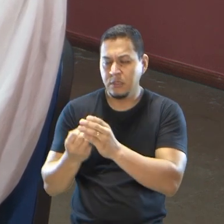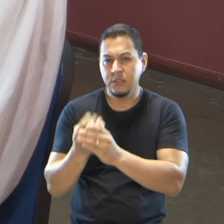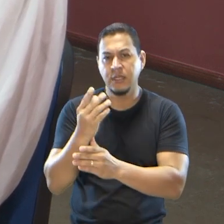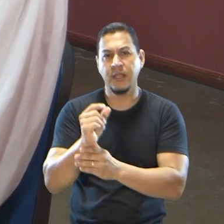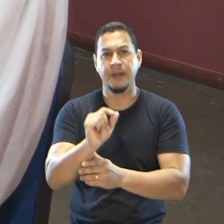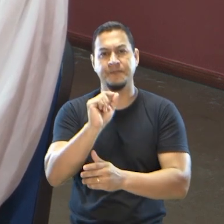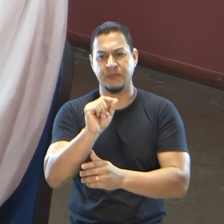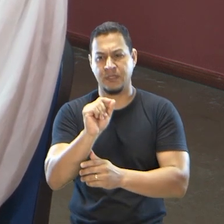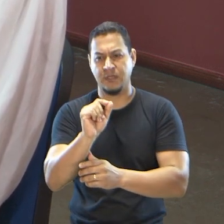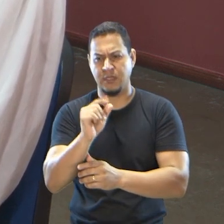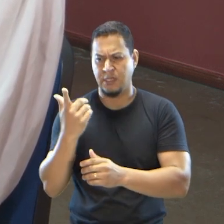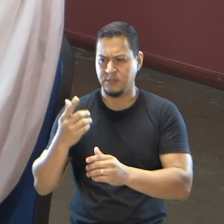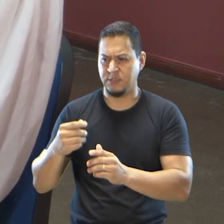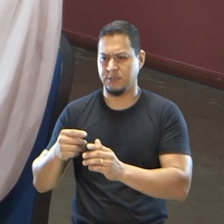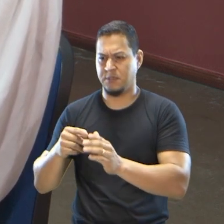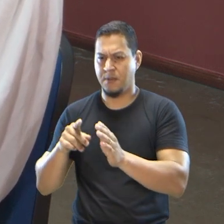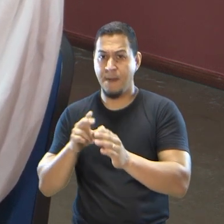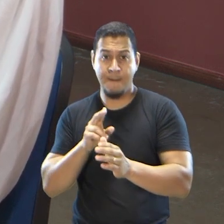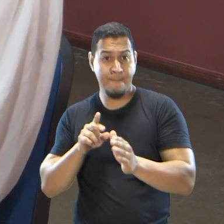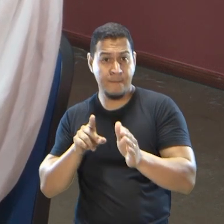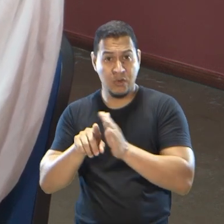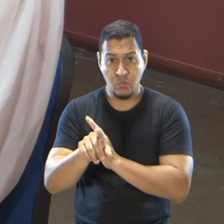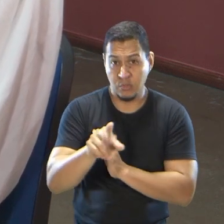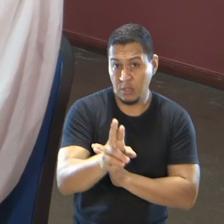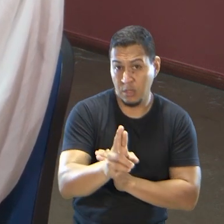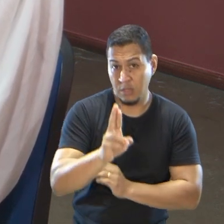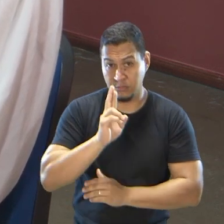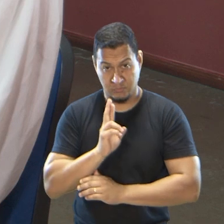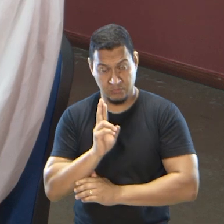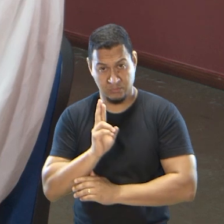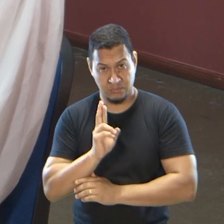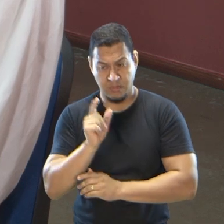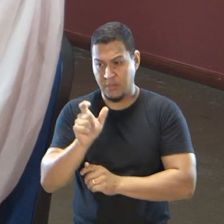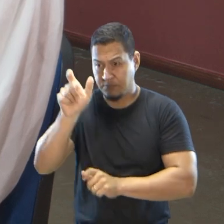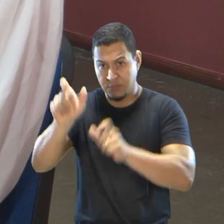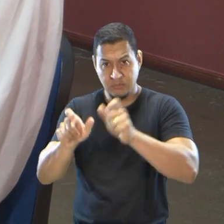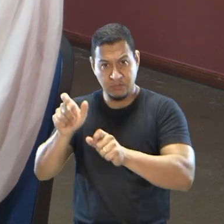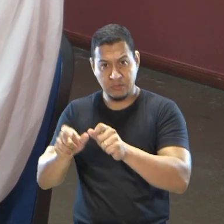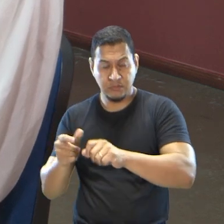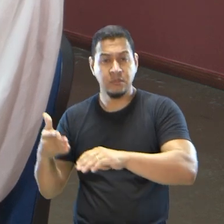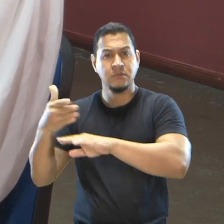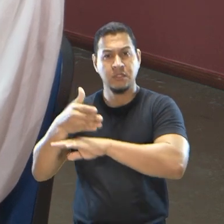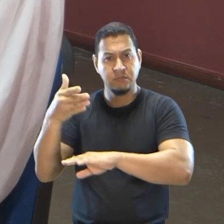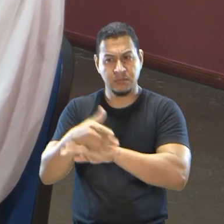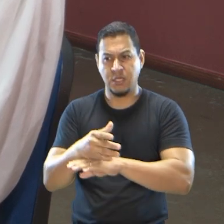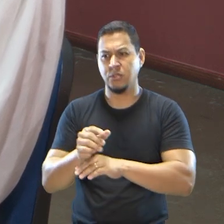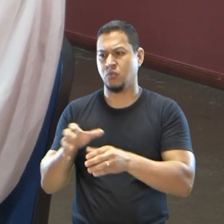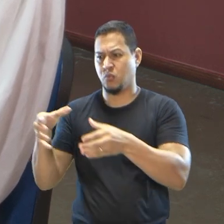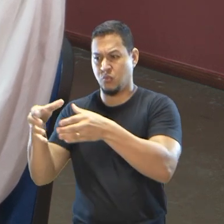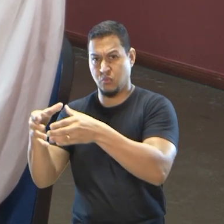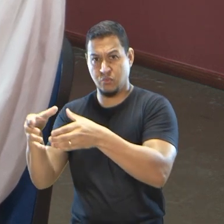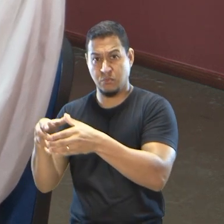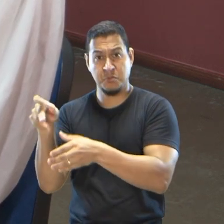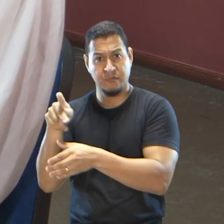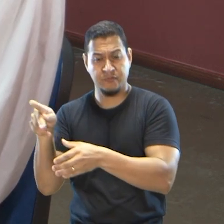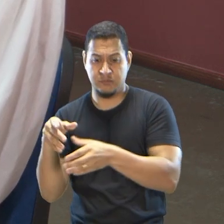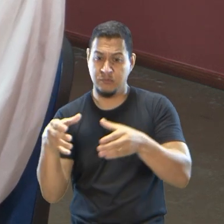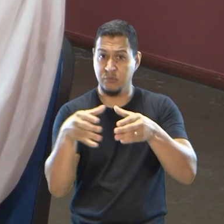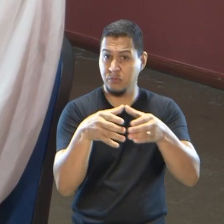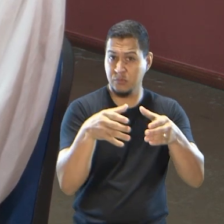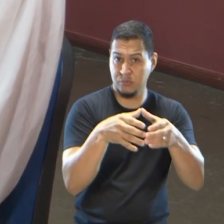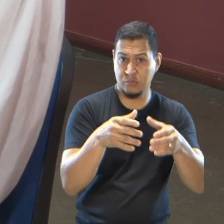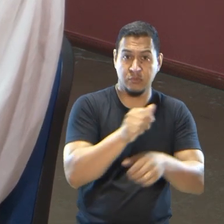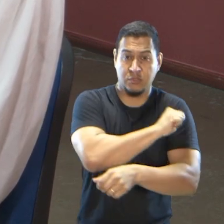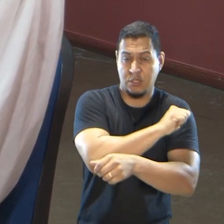criar esses questionários para as pessoas que fazem parte, desde docentes, os